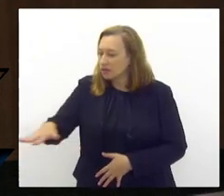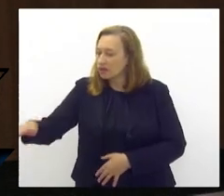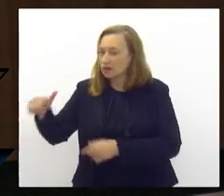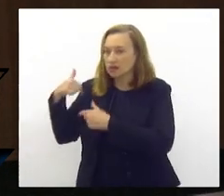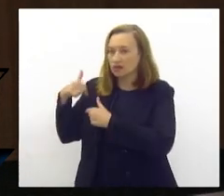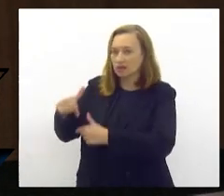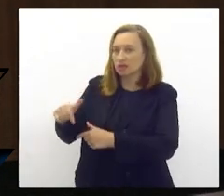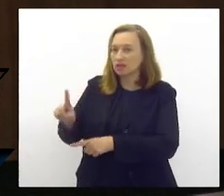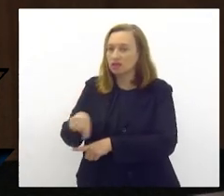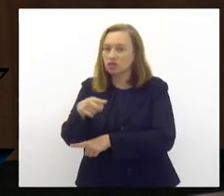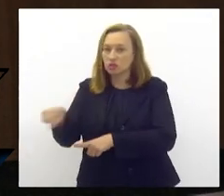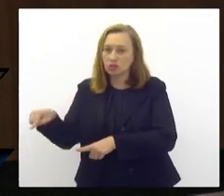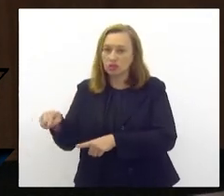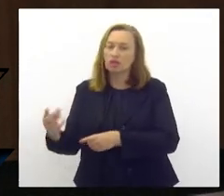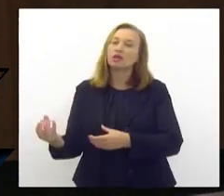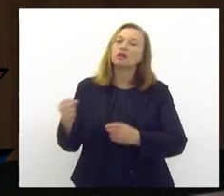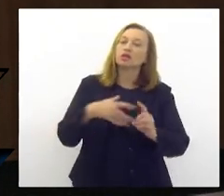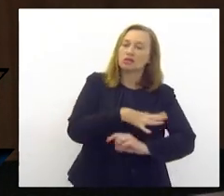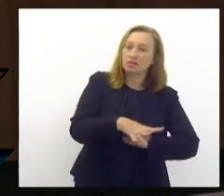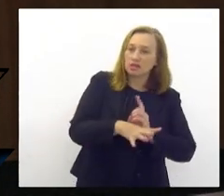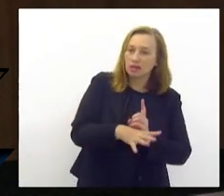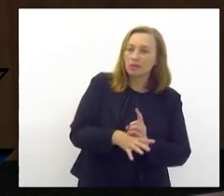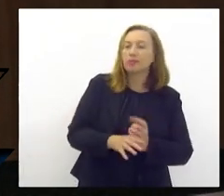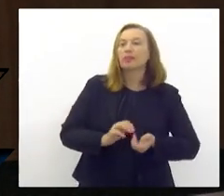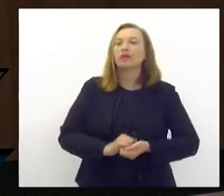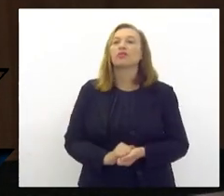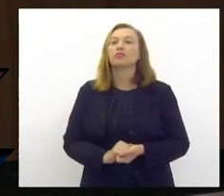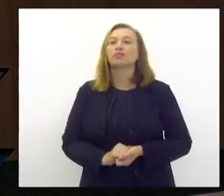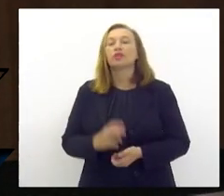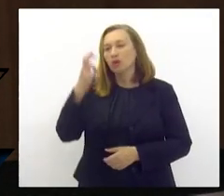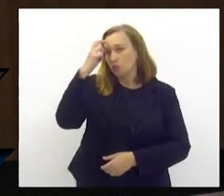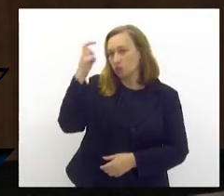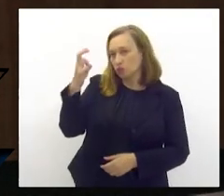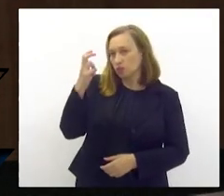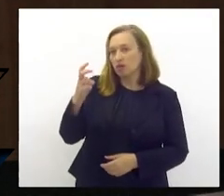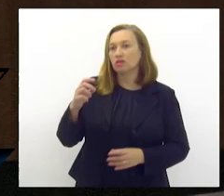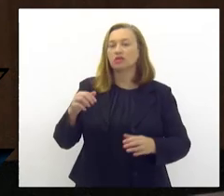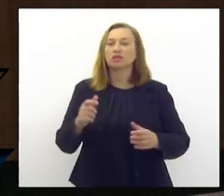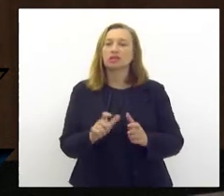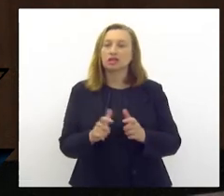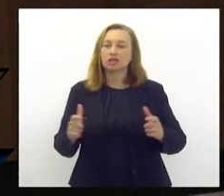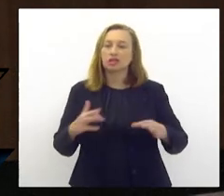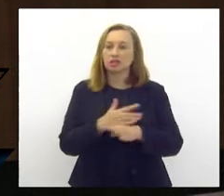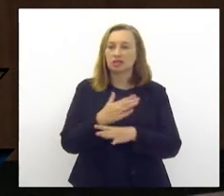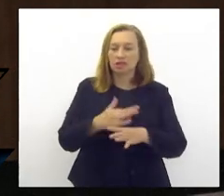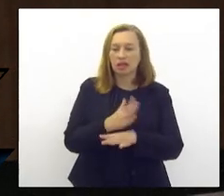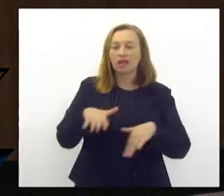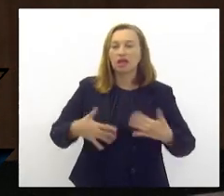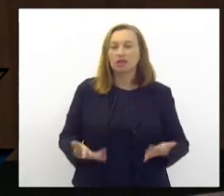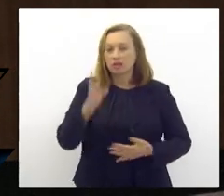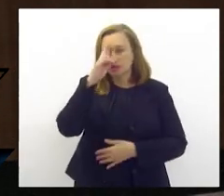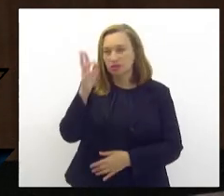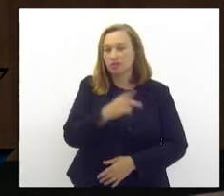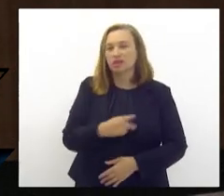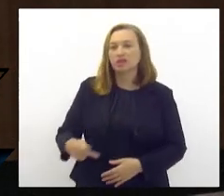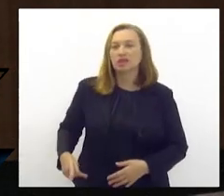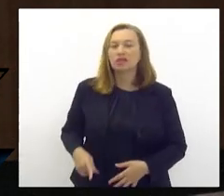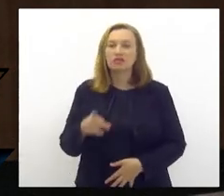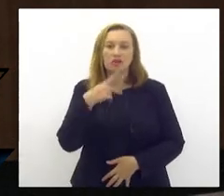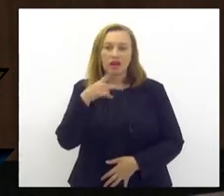tradicionalmente excluídos da cena literária e cultural das grandes cidades. Então, presidente,